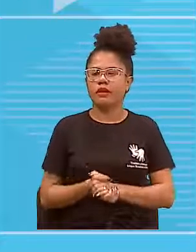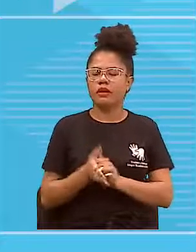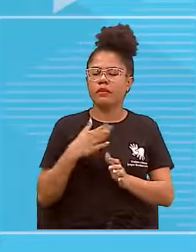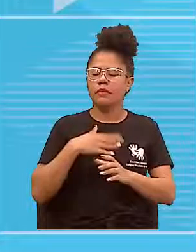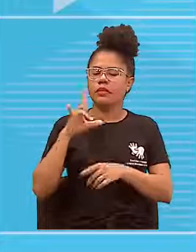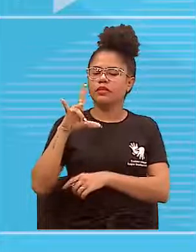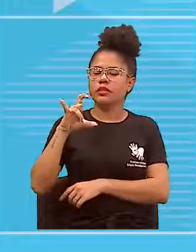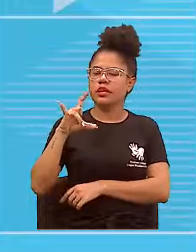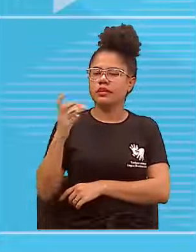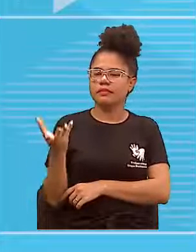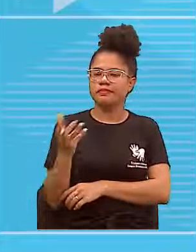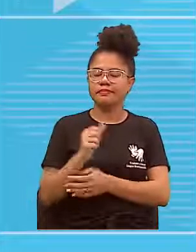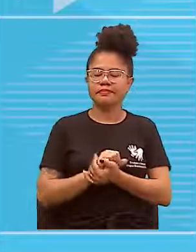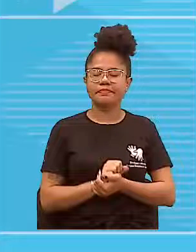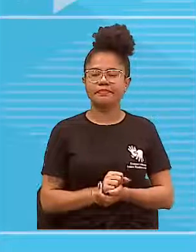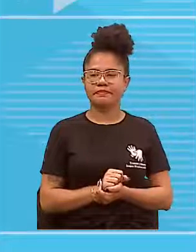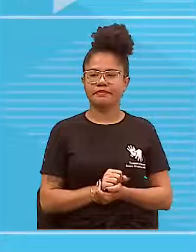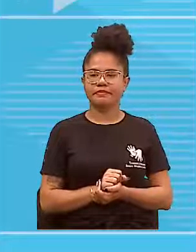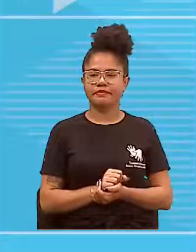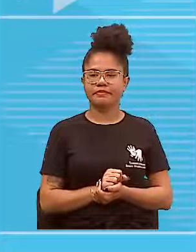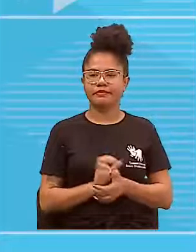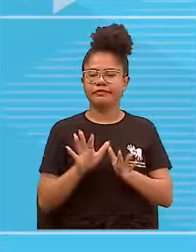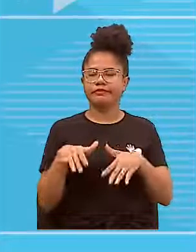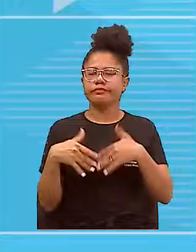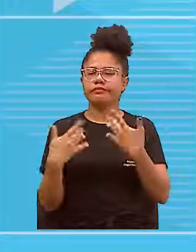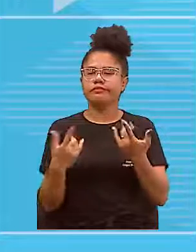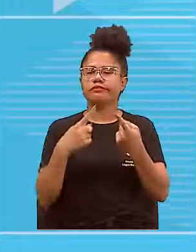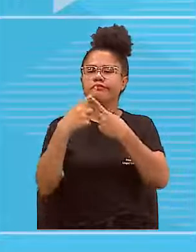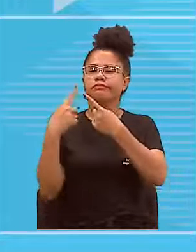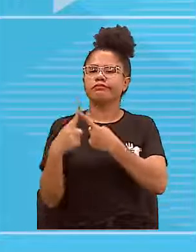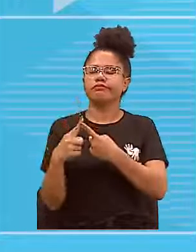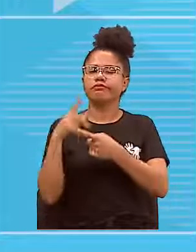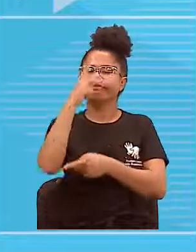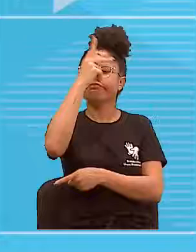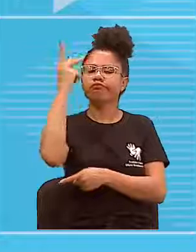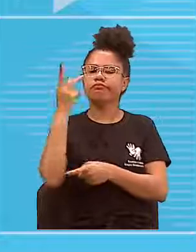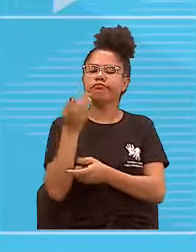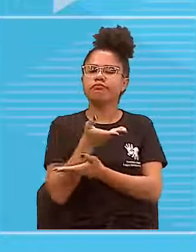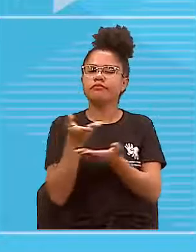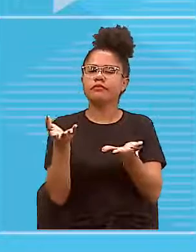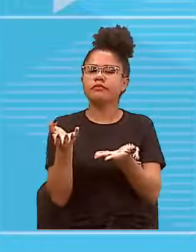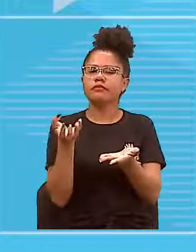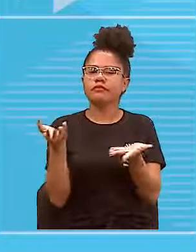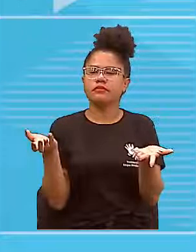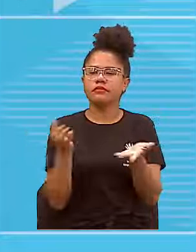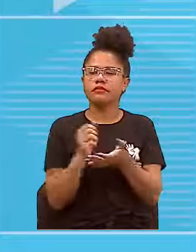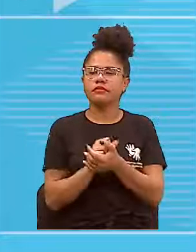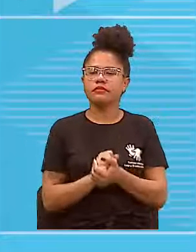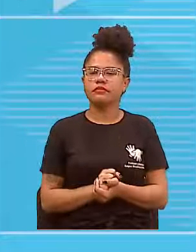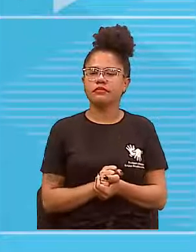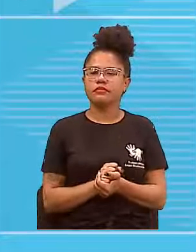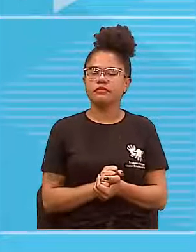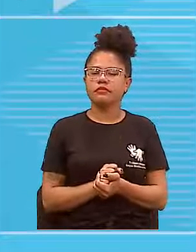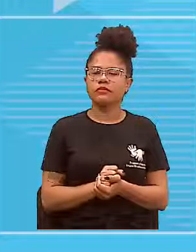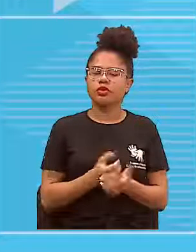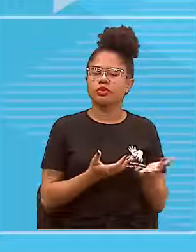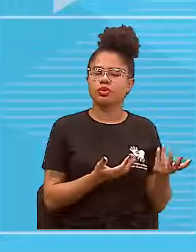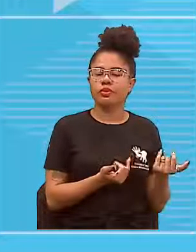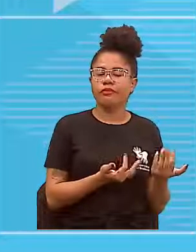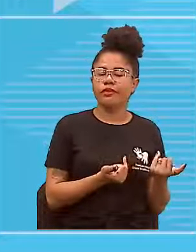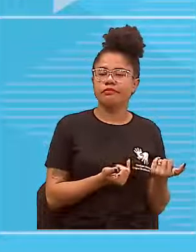Aí ele pergunta: qual o perfil do seu público? Qual o perfil? Você quer jovens?